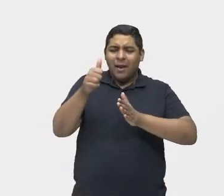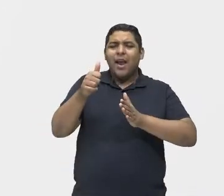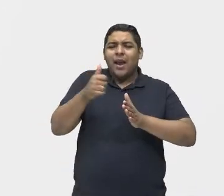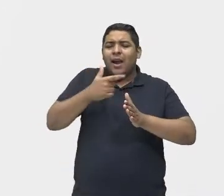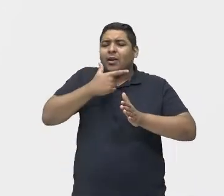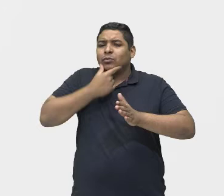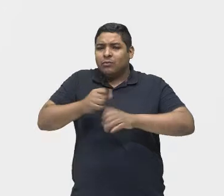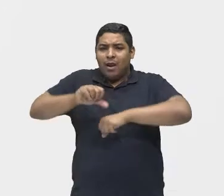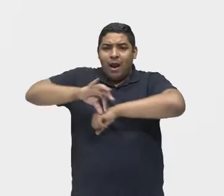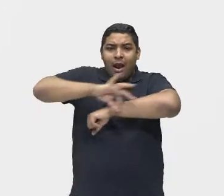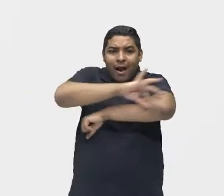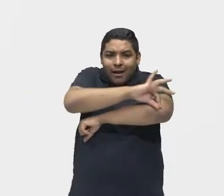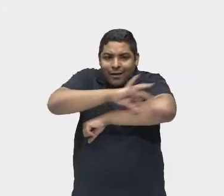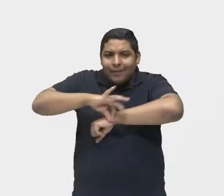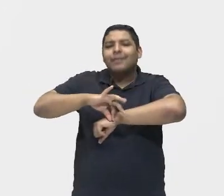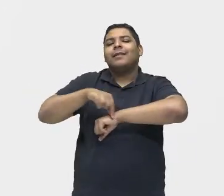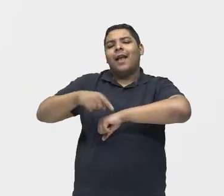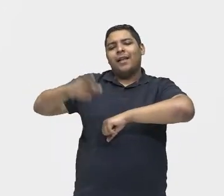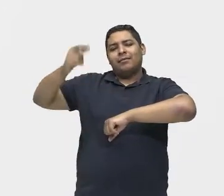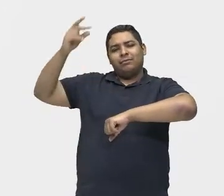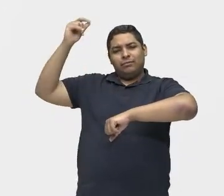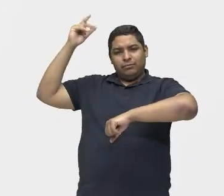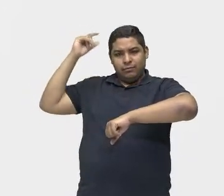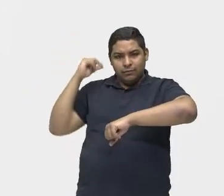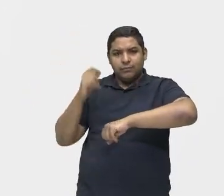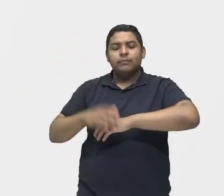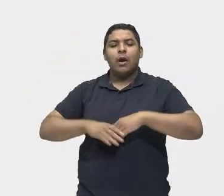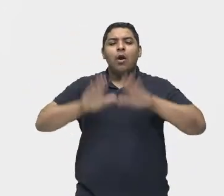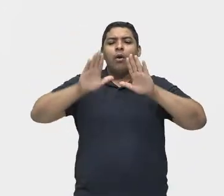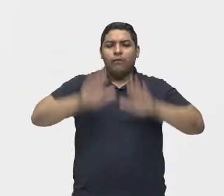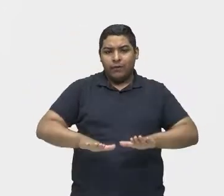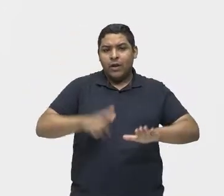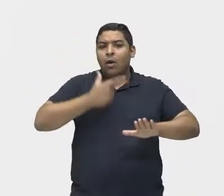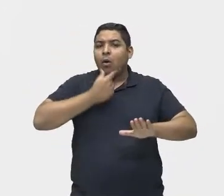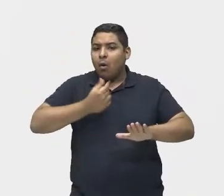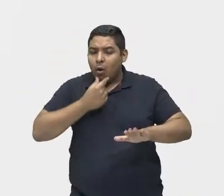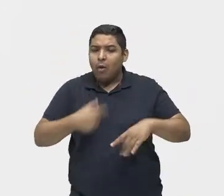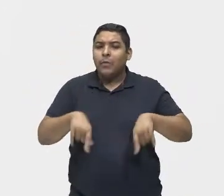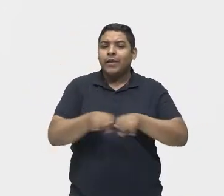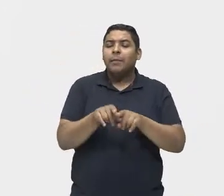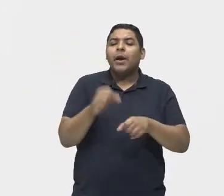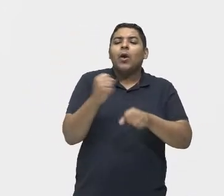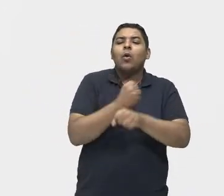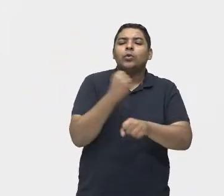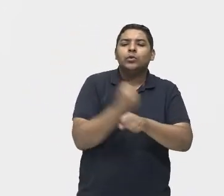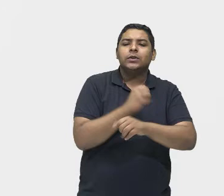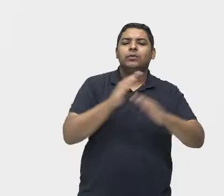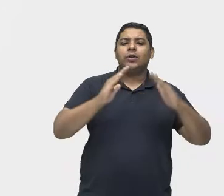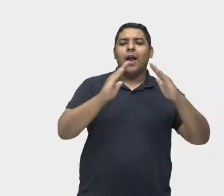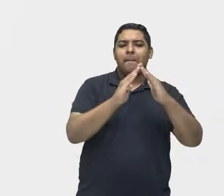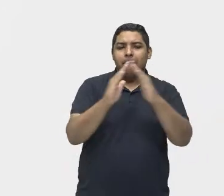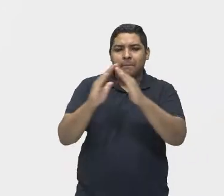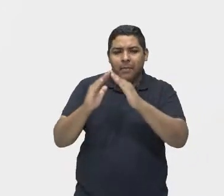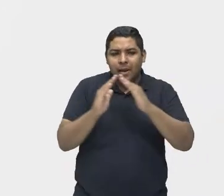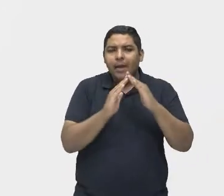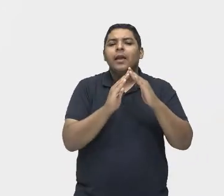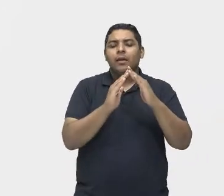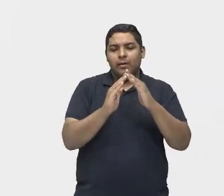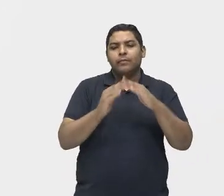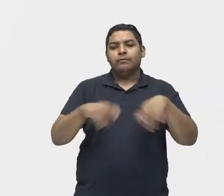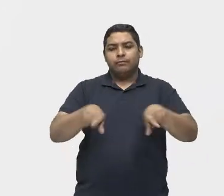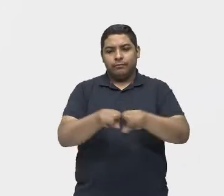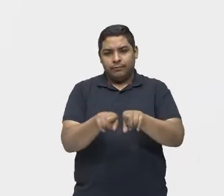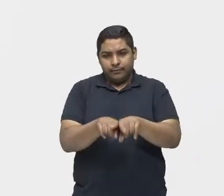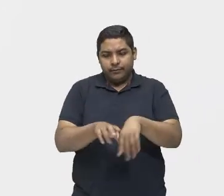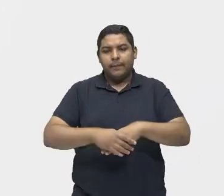humanidade, fixação do homem, construção de abrigos e casas. Então, enquanto que no Paleolítico o homem era o